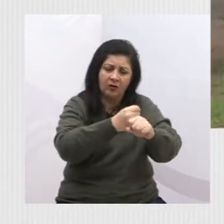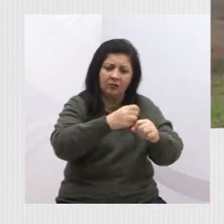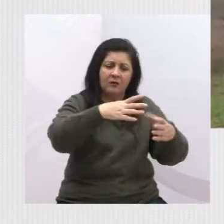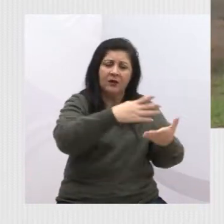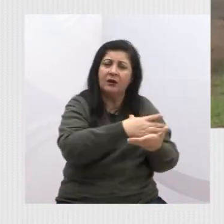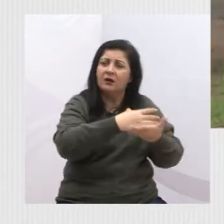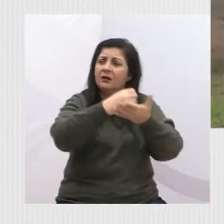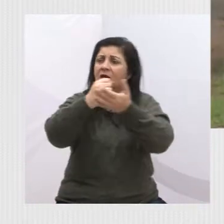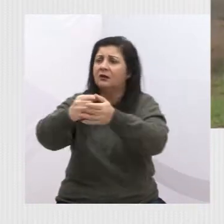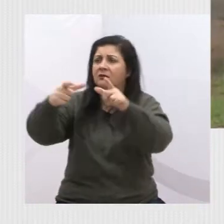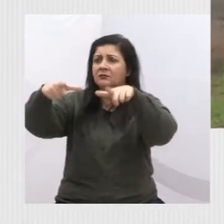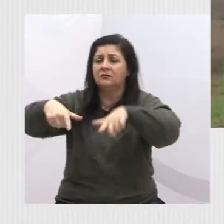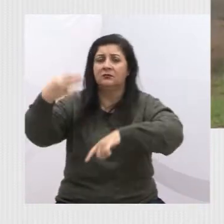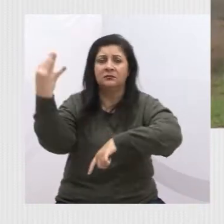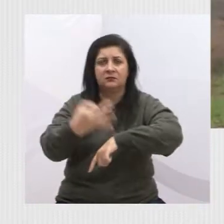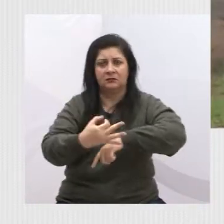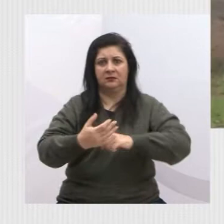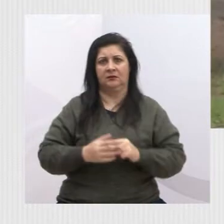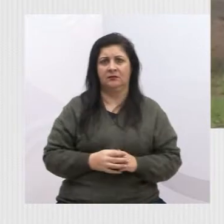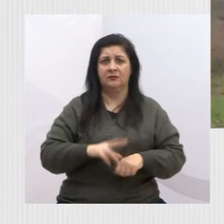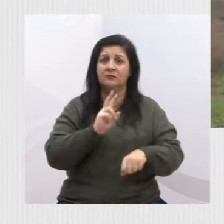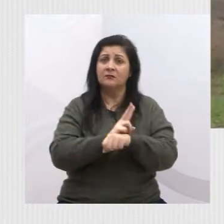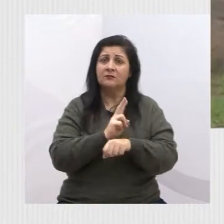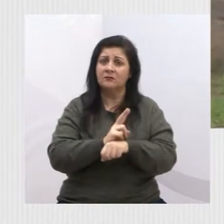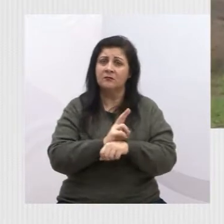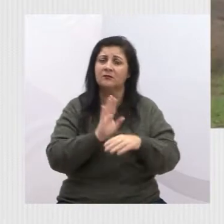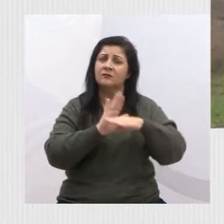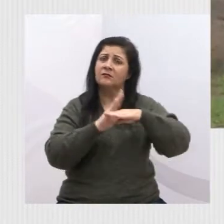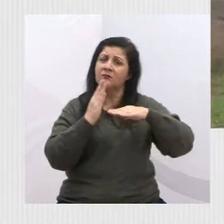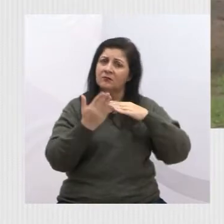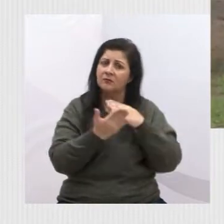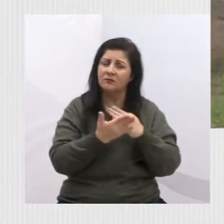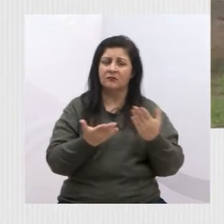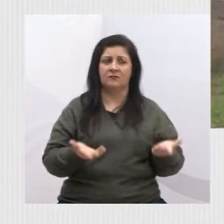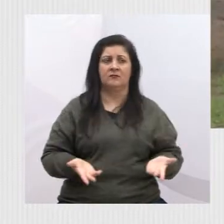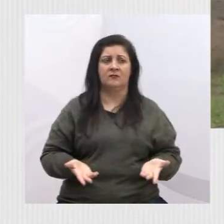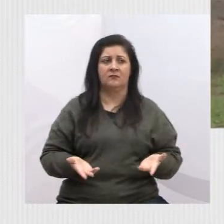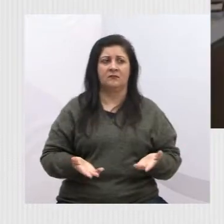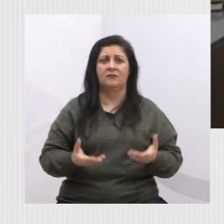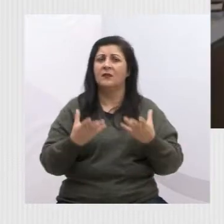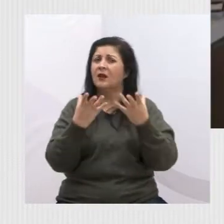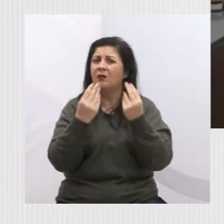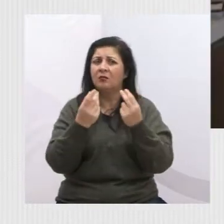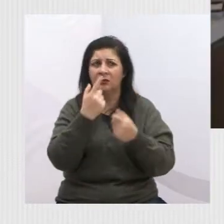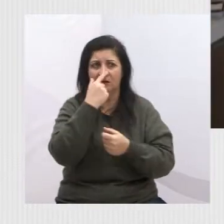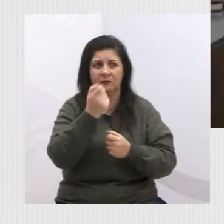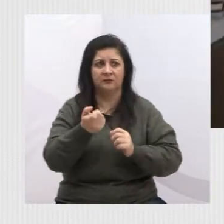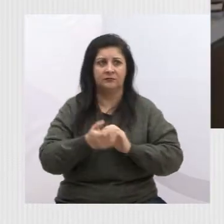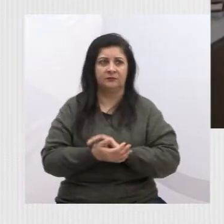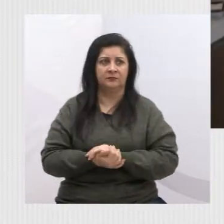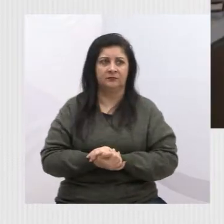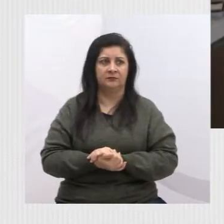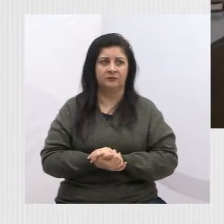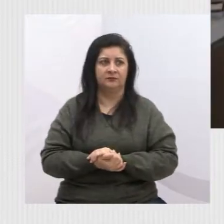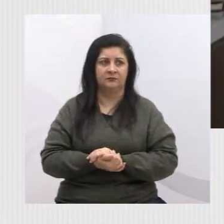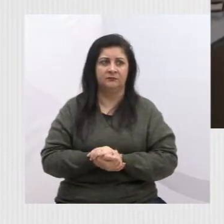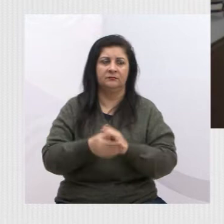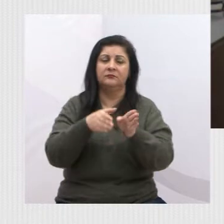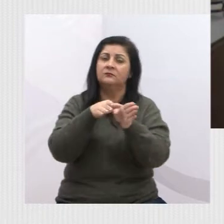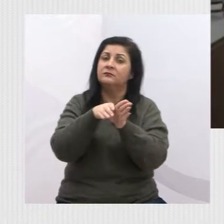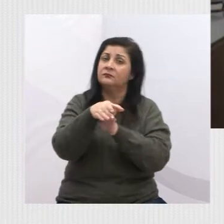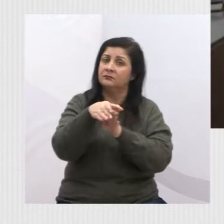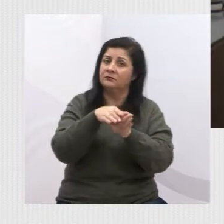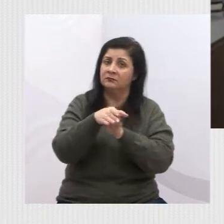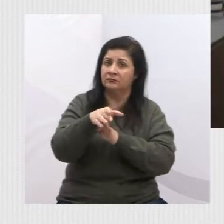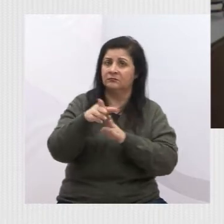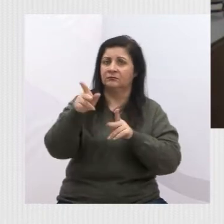nos leve e ajude nós a estar cuidando do nosso bairro e da nossa cidade de Jacareí, porque é muito entulho. A fim de orientar a população